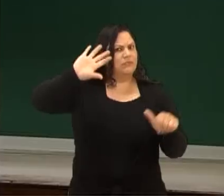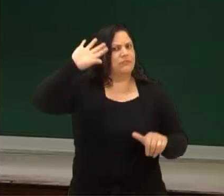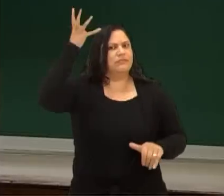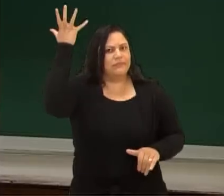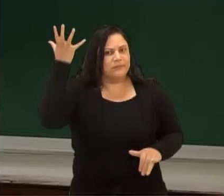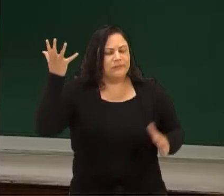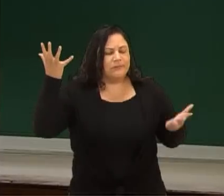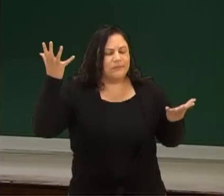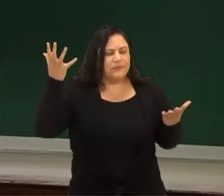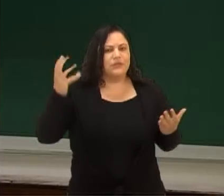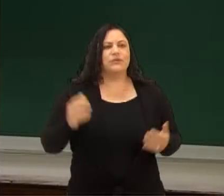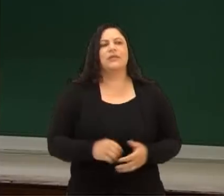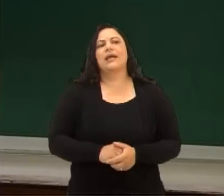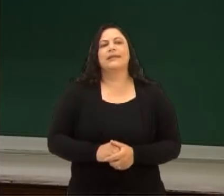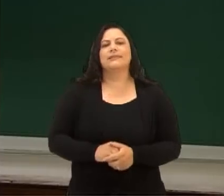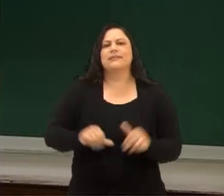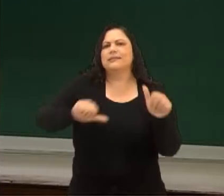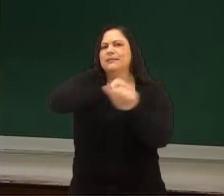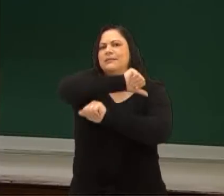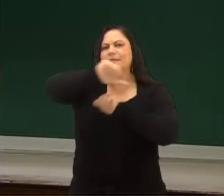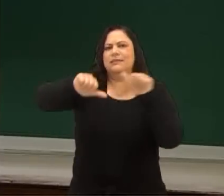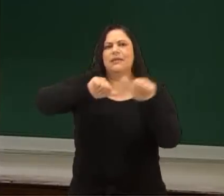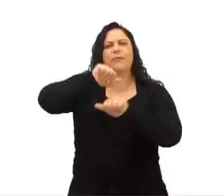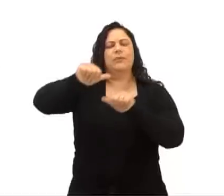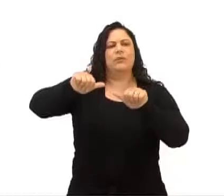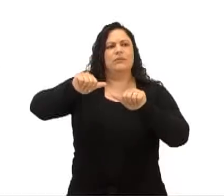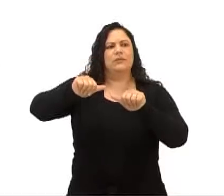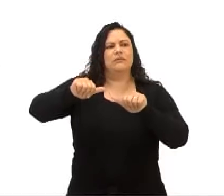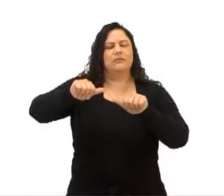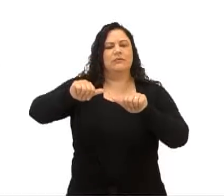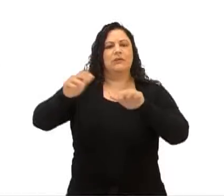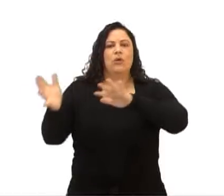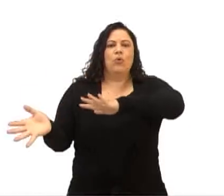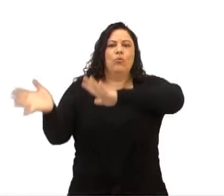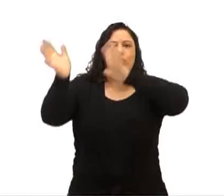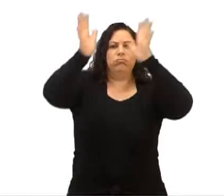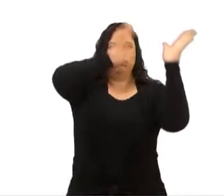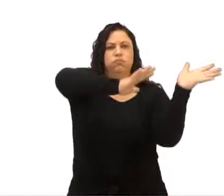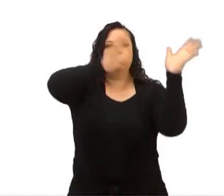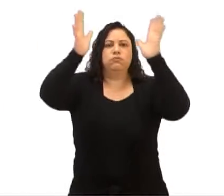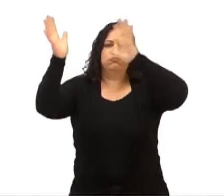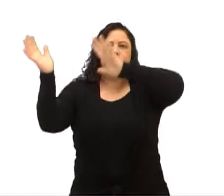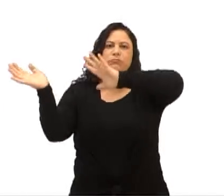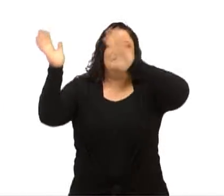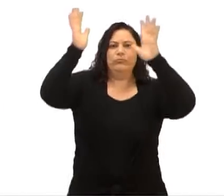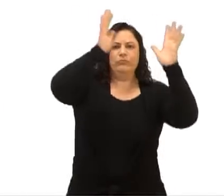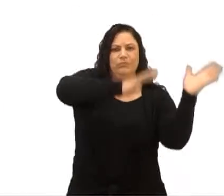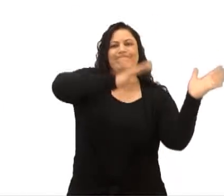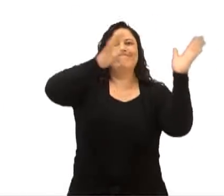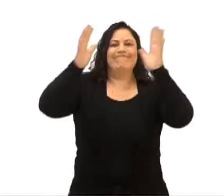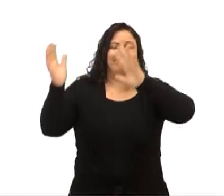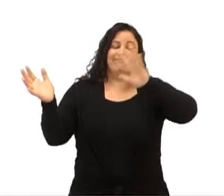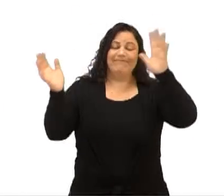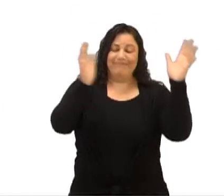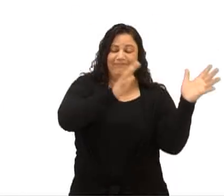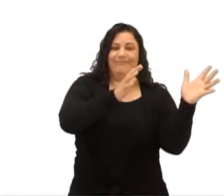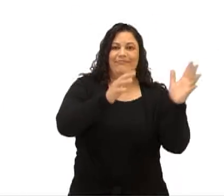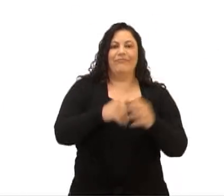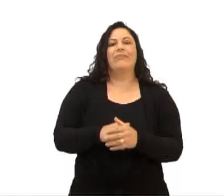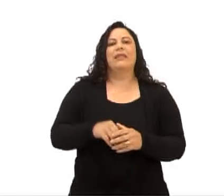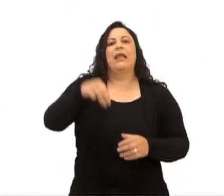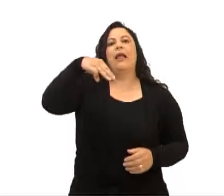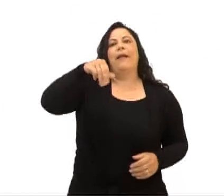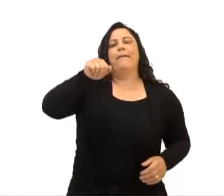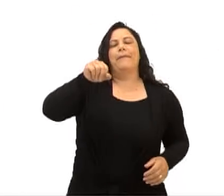né? Elas são derivadas principalmente da movimentação das massas de ar na atmosfera. Essas massas de